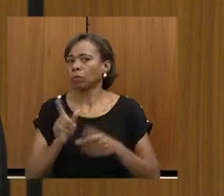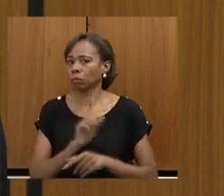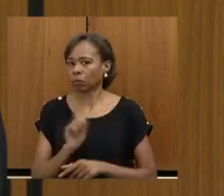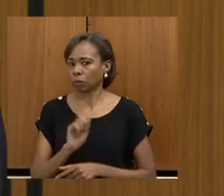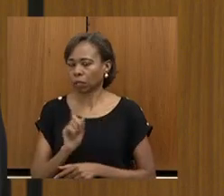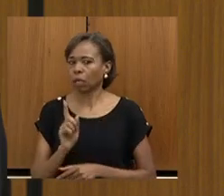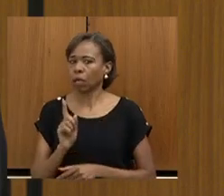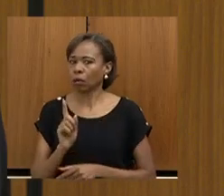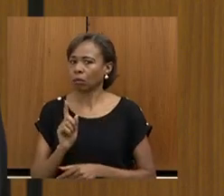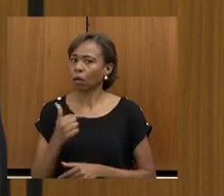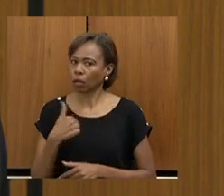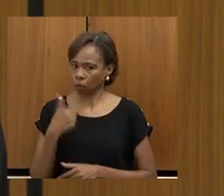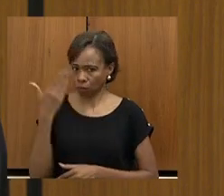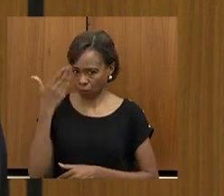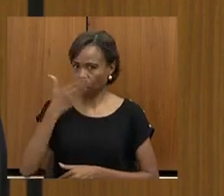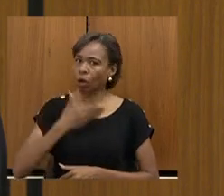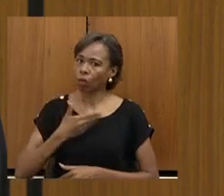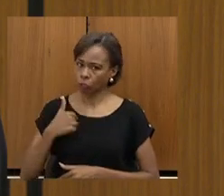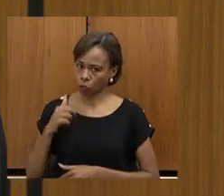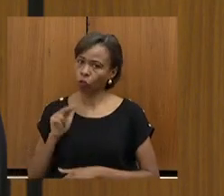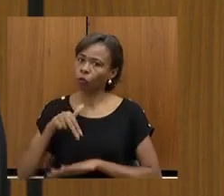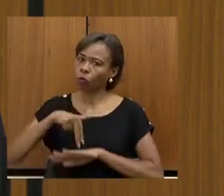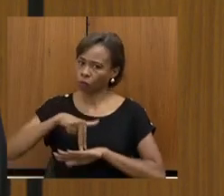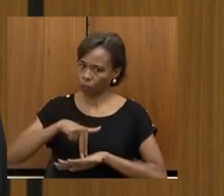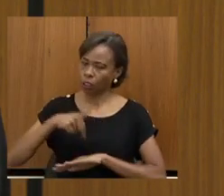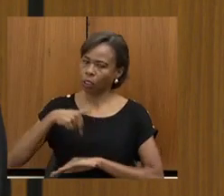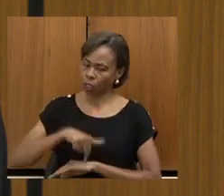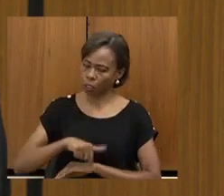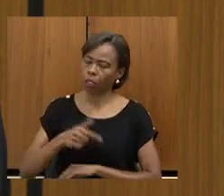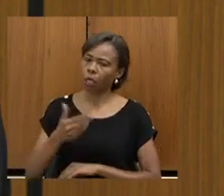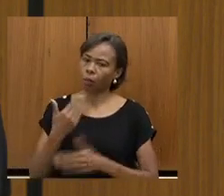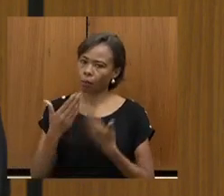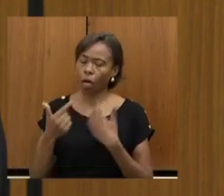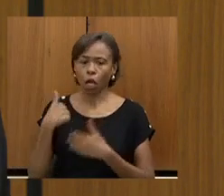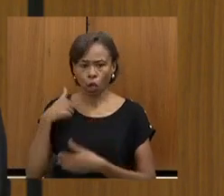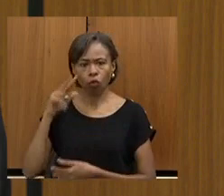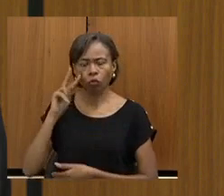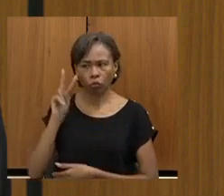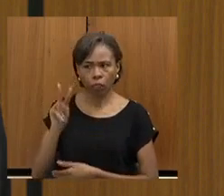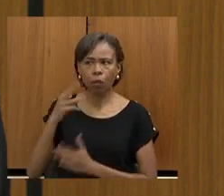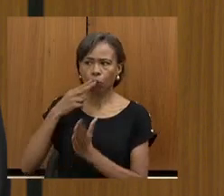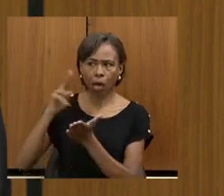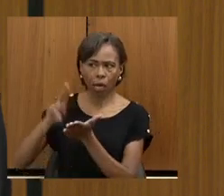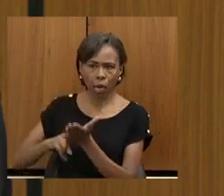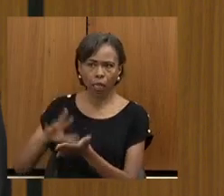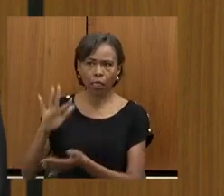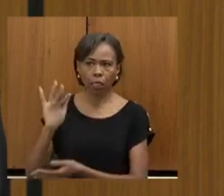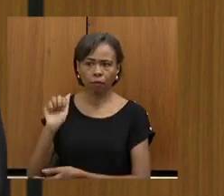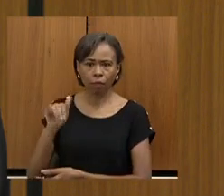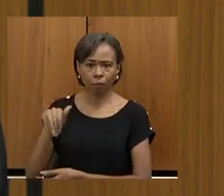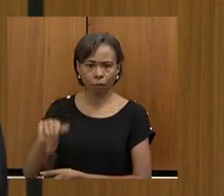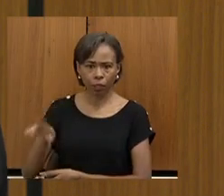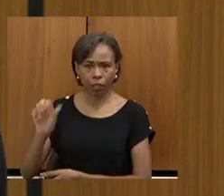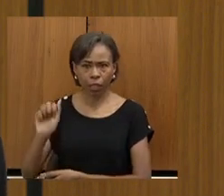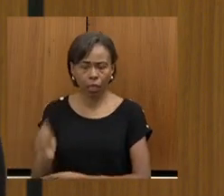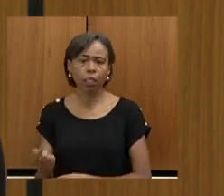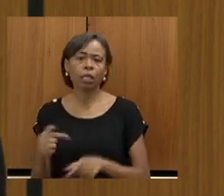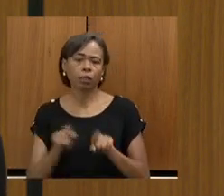como prova disso. Estou aqui, ouvi atentamente a carta da Fabiana, ouvi atentamente as palavras